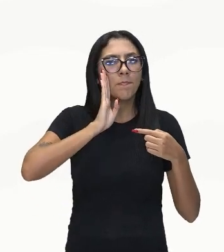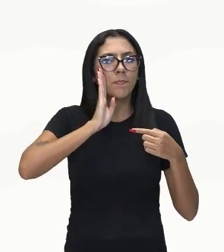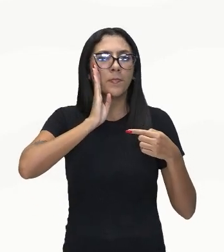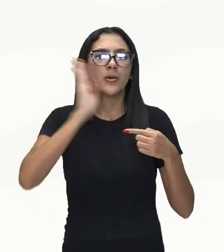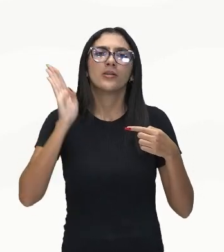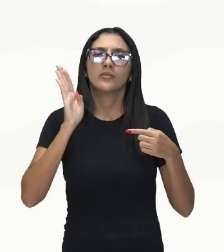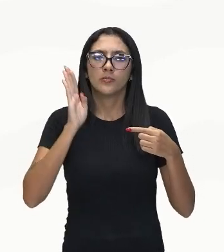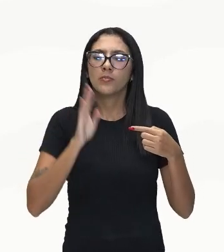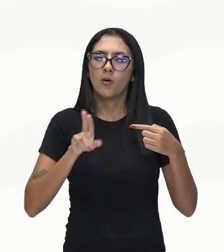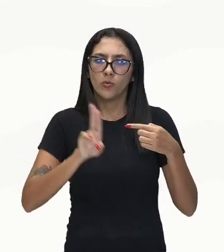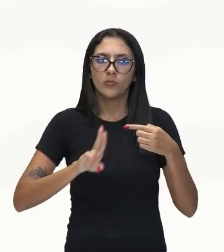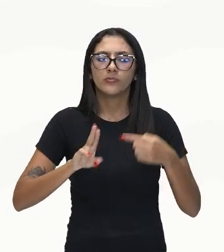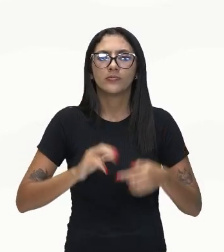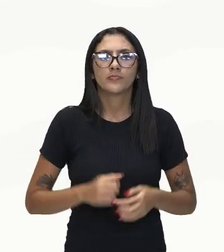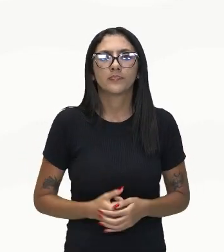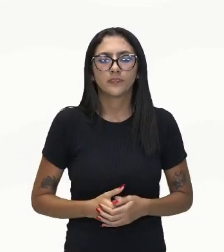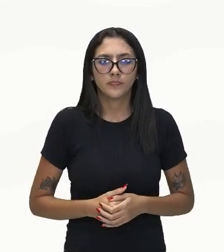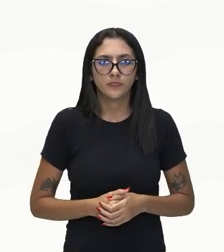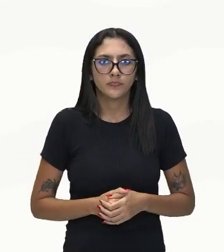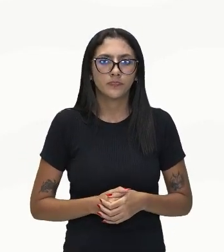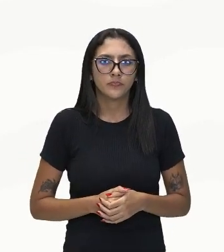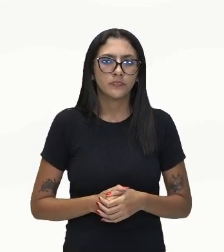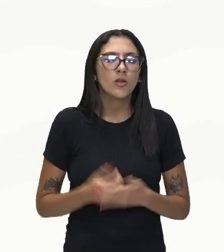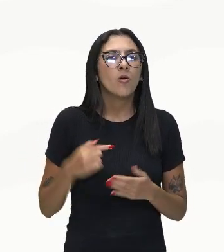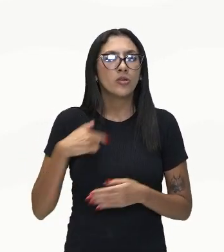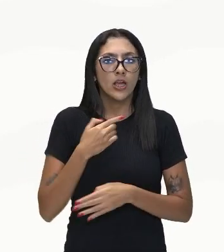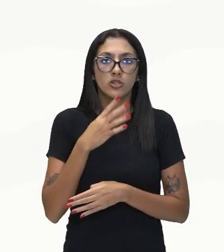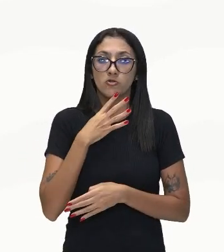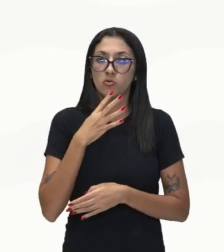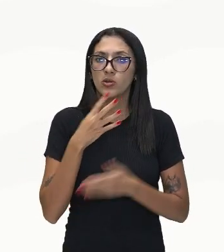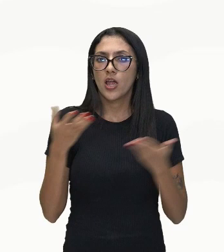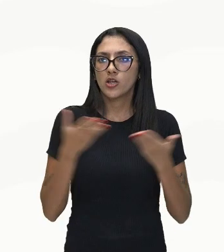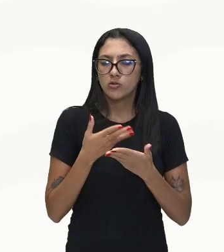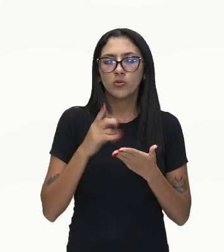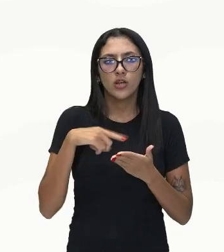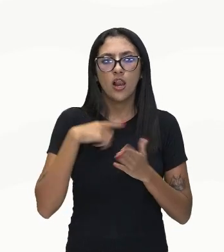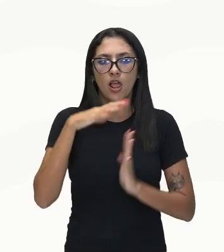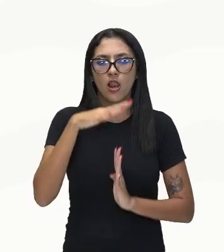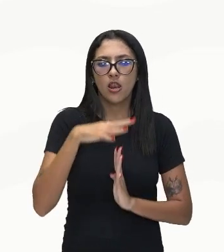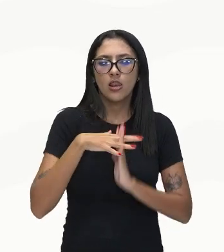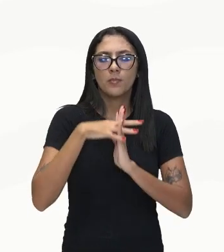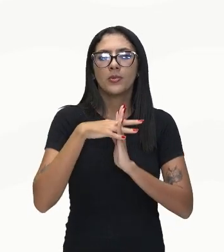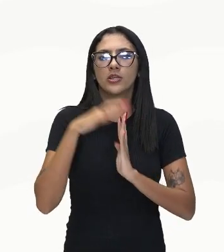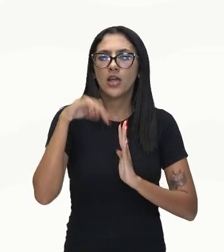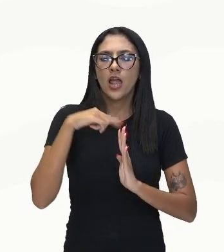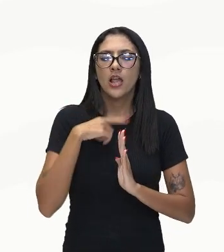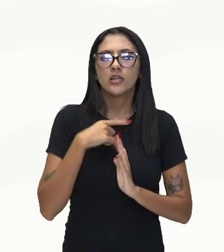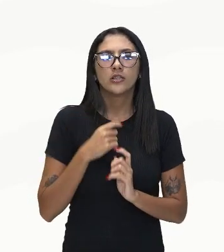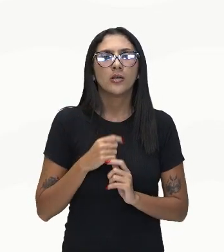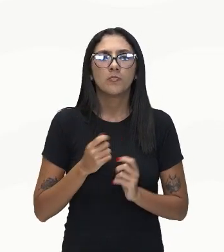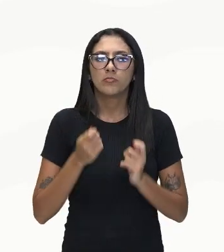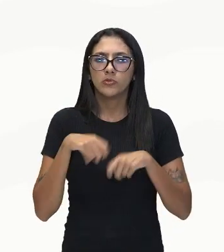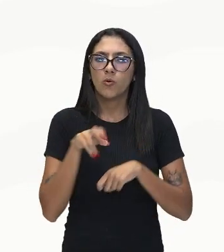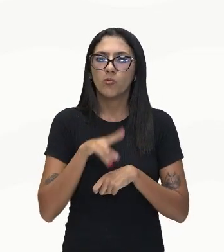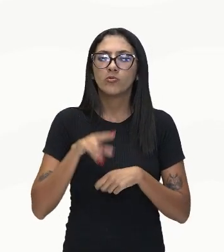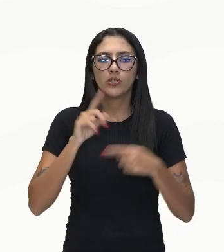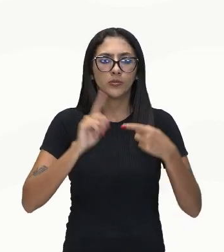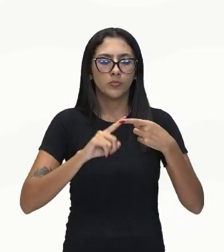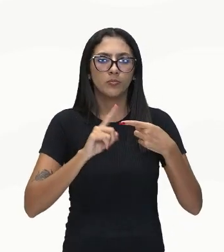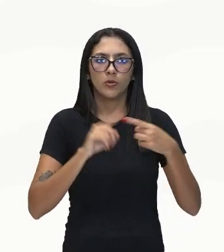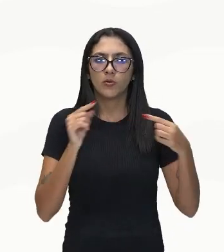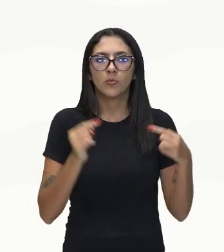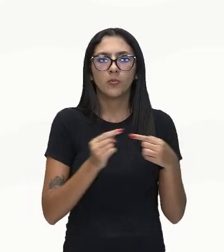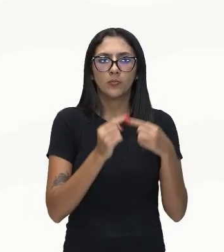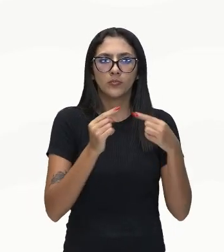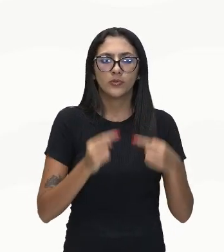normalmente, o que a gente vê como limite do que seria a Pan-Amazônia é adotada por critério geopolítico, tá? Observe